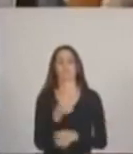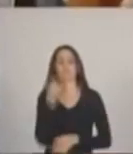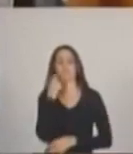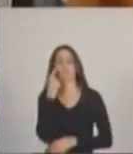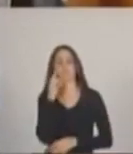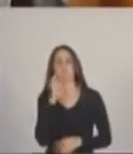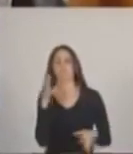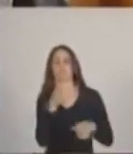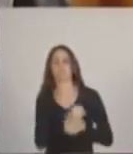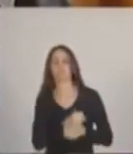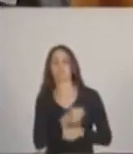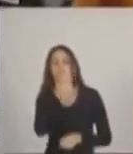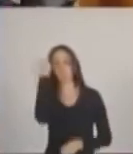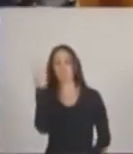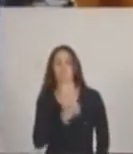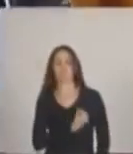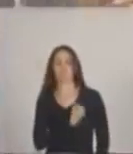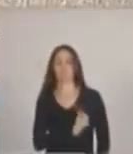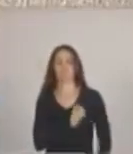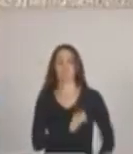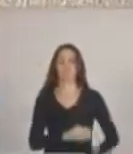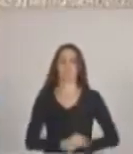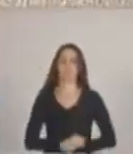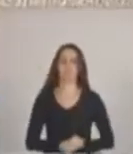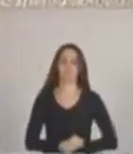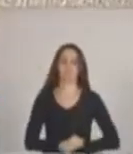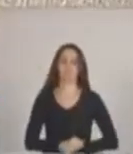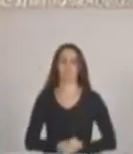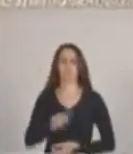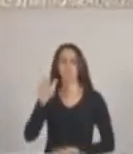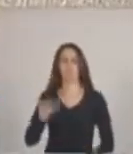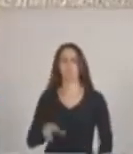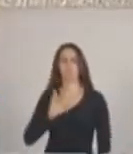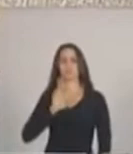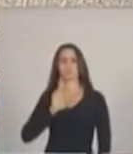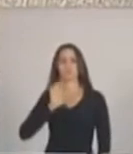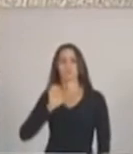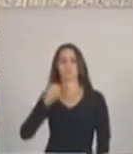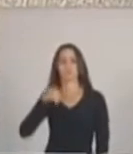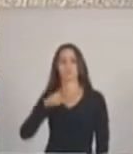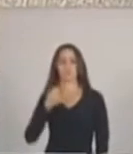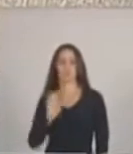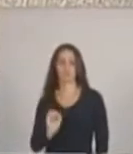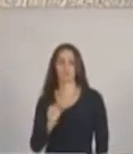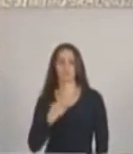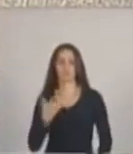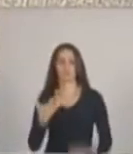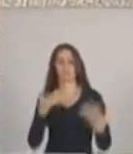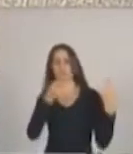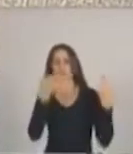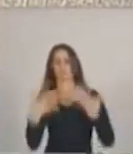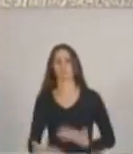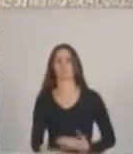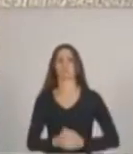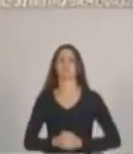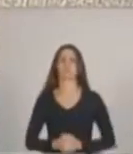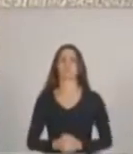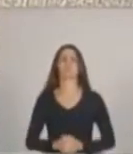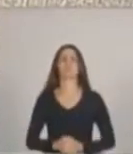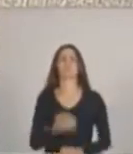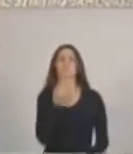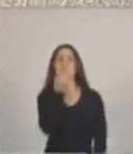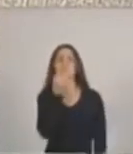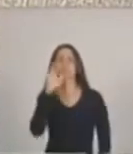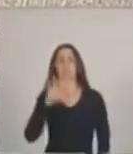fazer. Presidente, pela ordem, deputado Renzo, gostaria de justificar o voto. Presidente Eric, boa